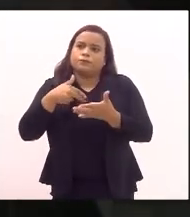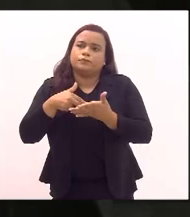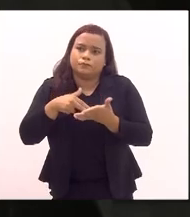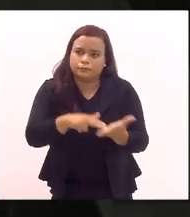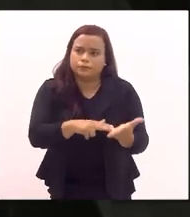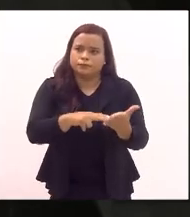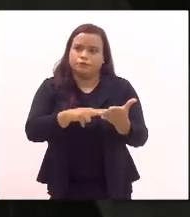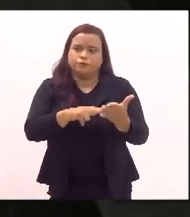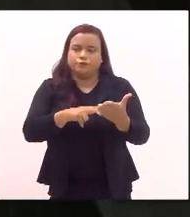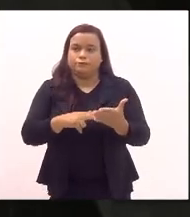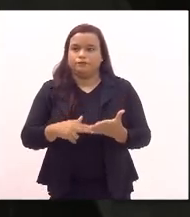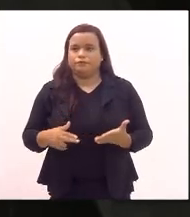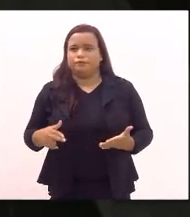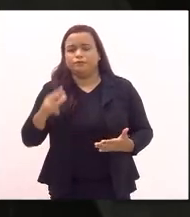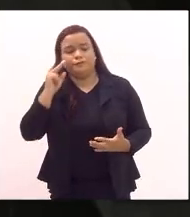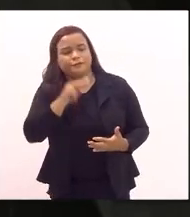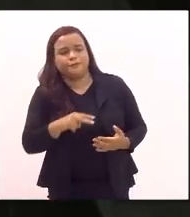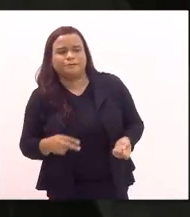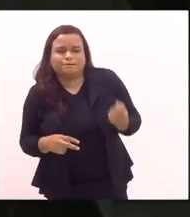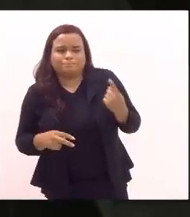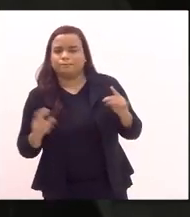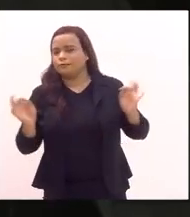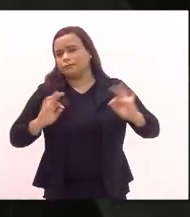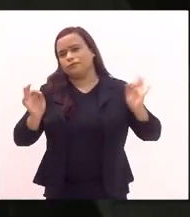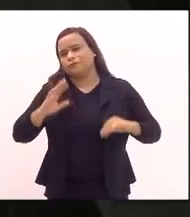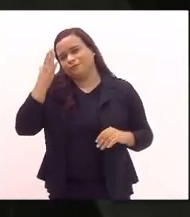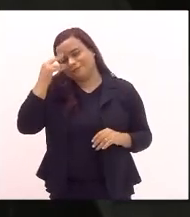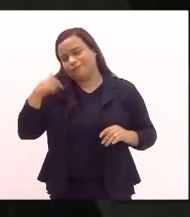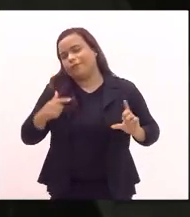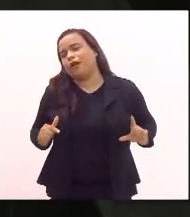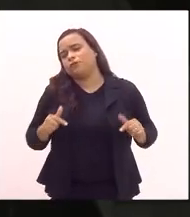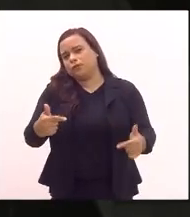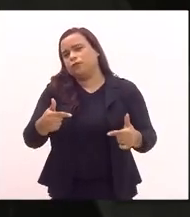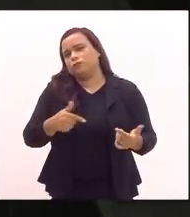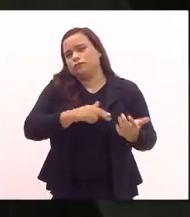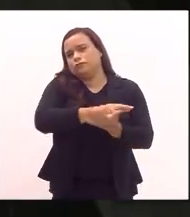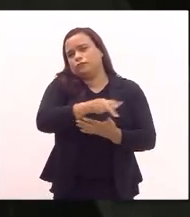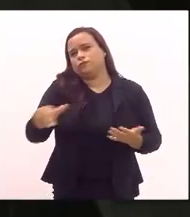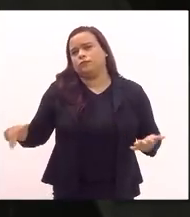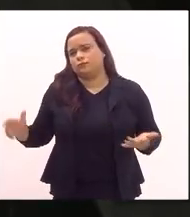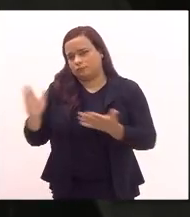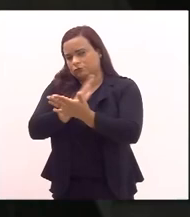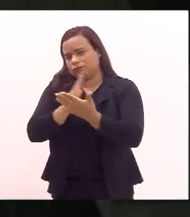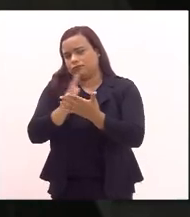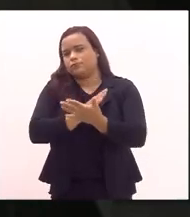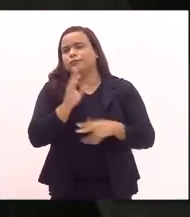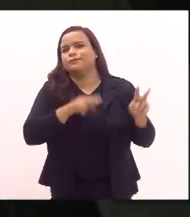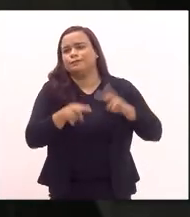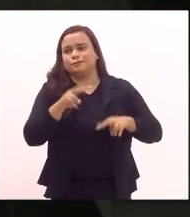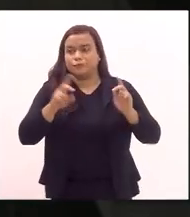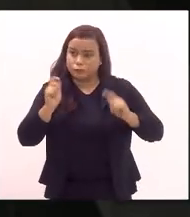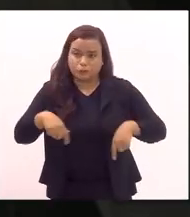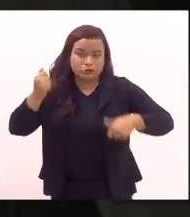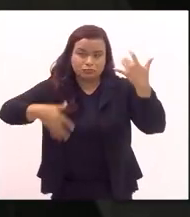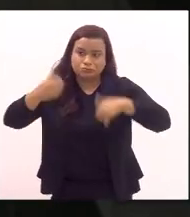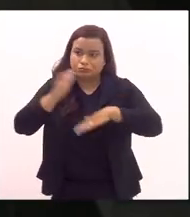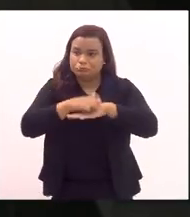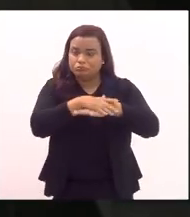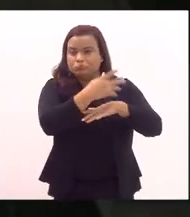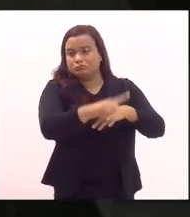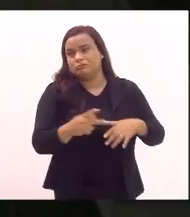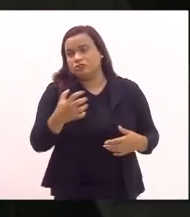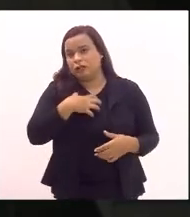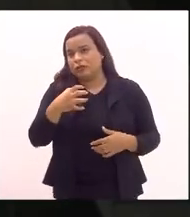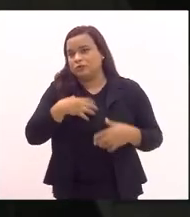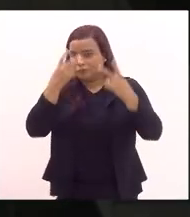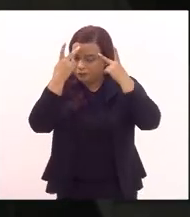sem estranhar sem estranhar A Reason Oi Josi outras e podem se manifestar do jeito que bem entende